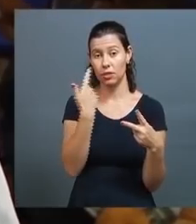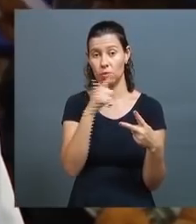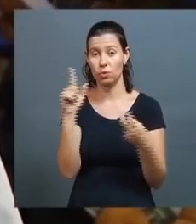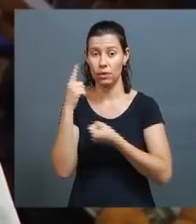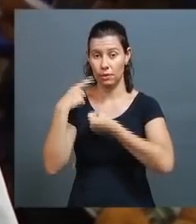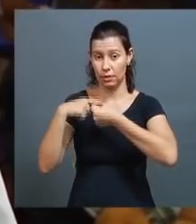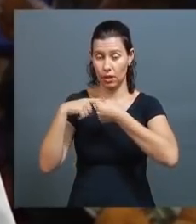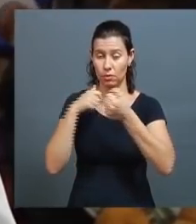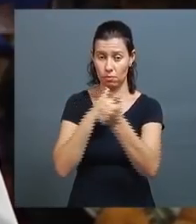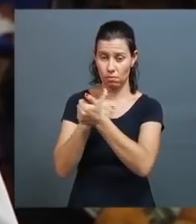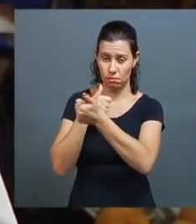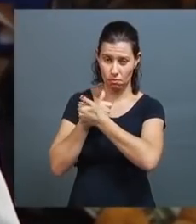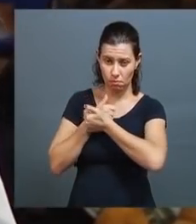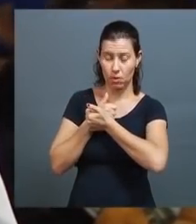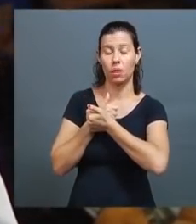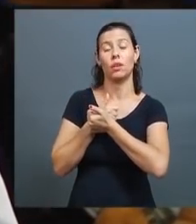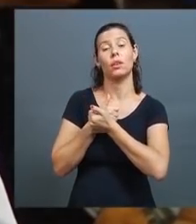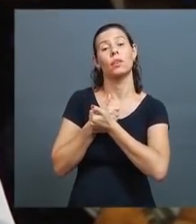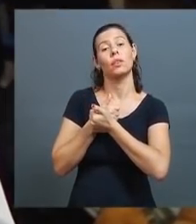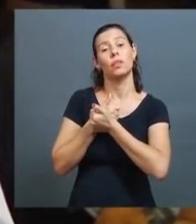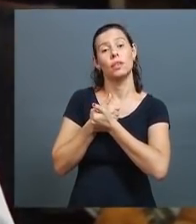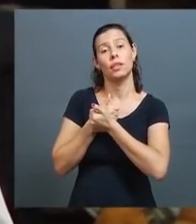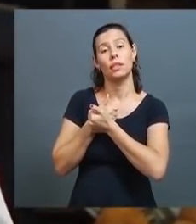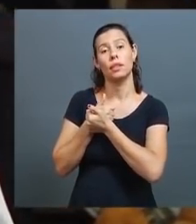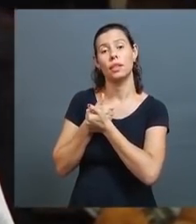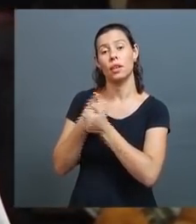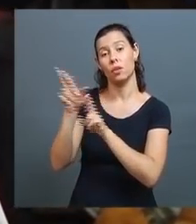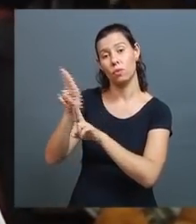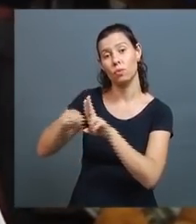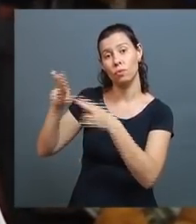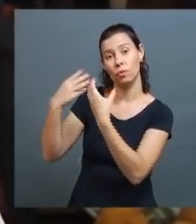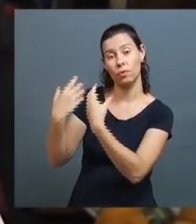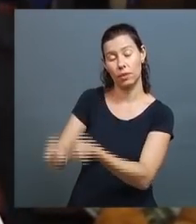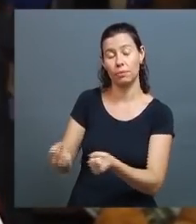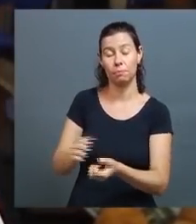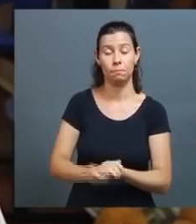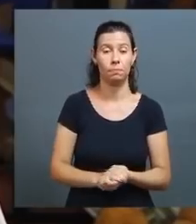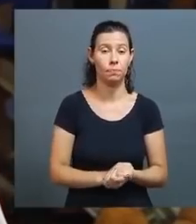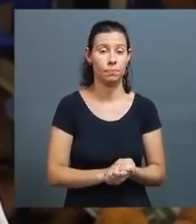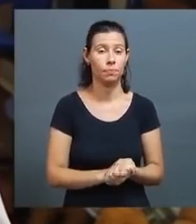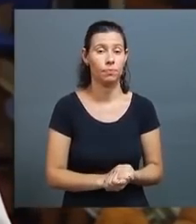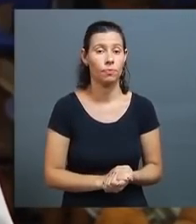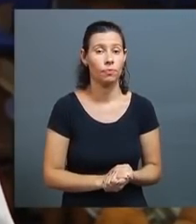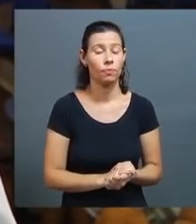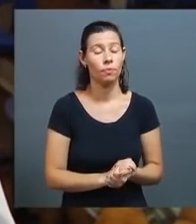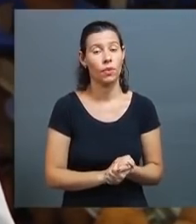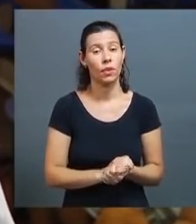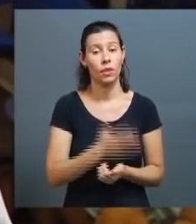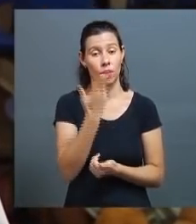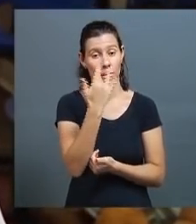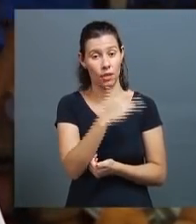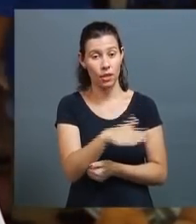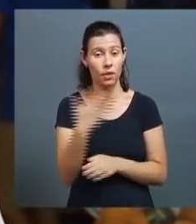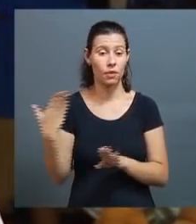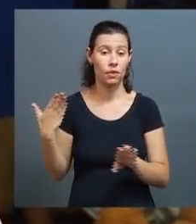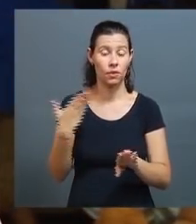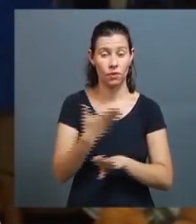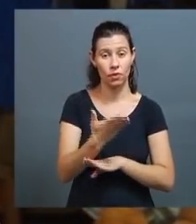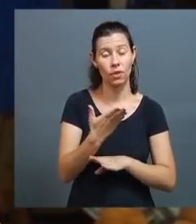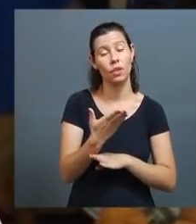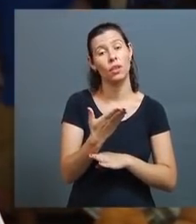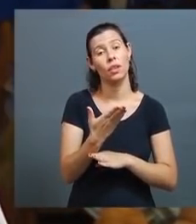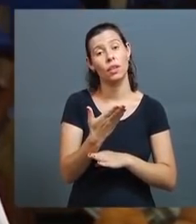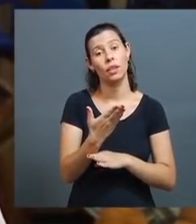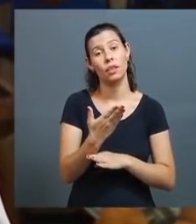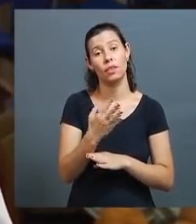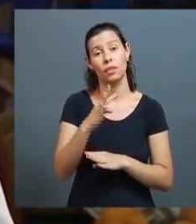região, que abrange o atendimento da universidade. Então são crianças de municípios que chegam para a gente via